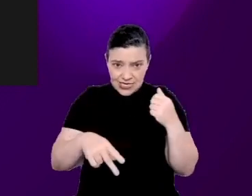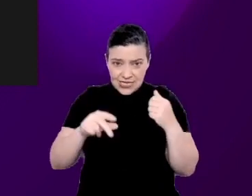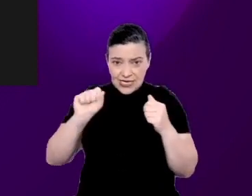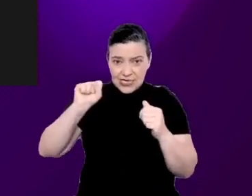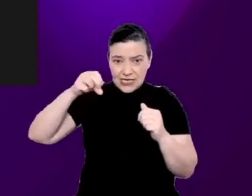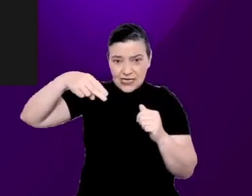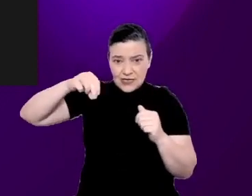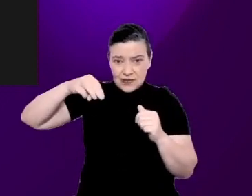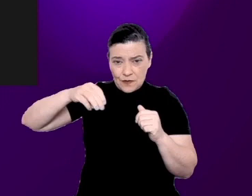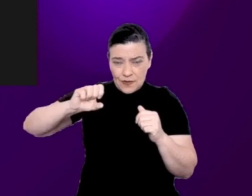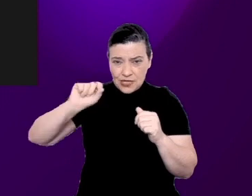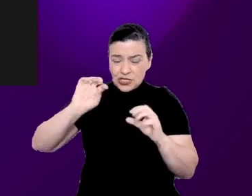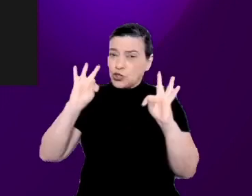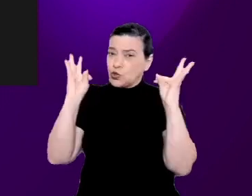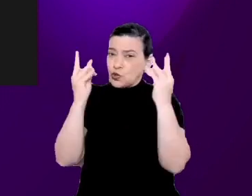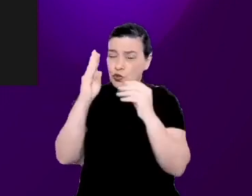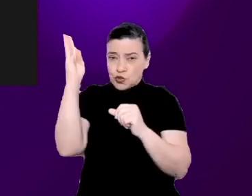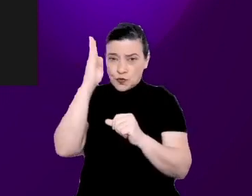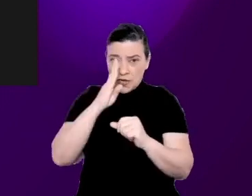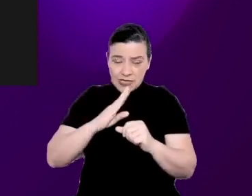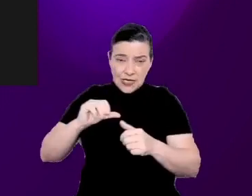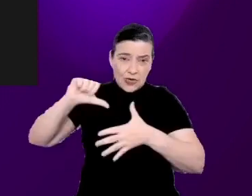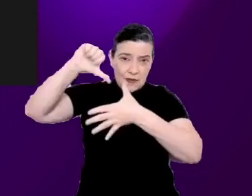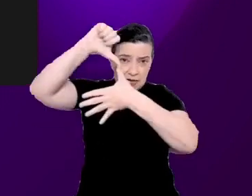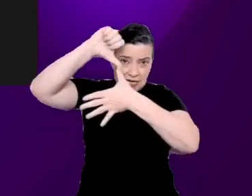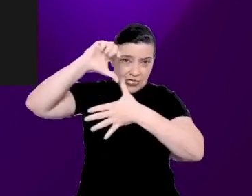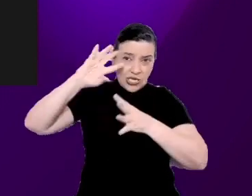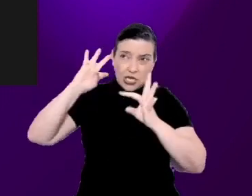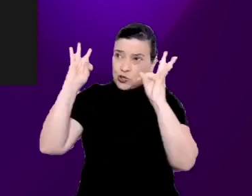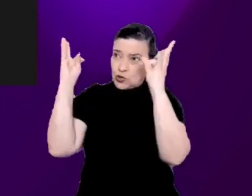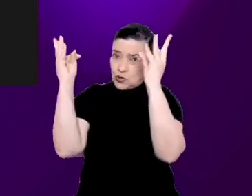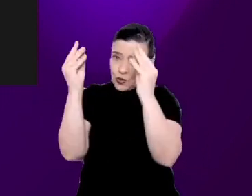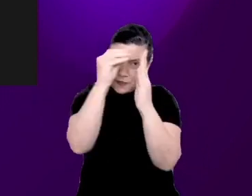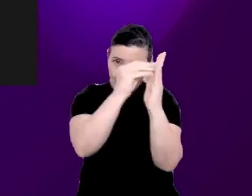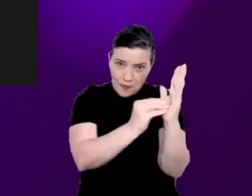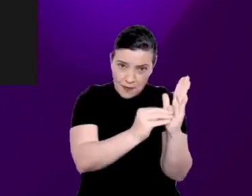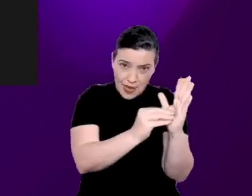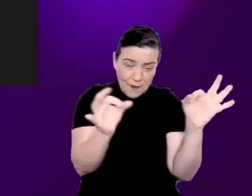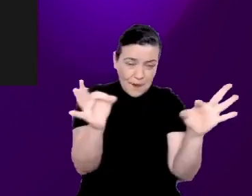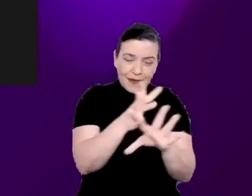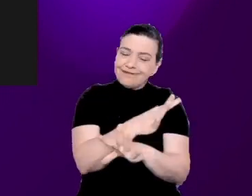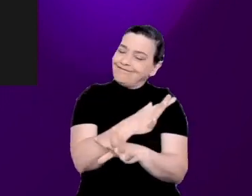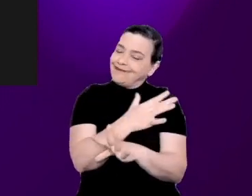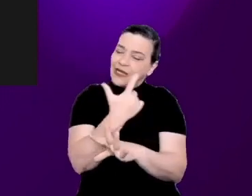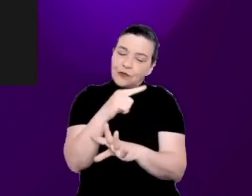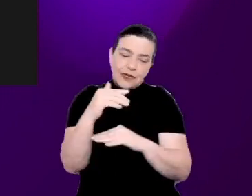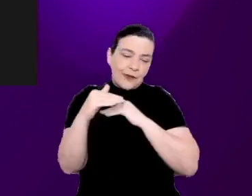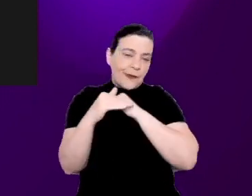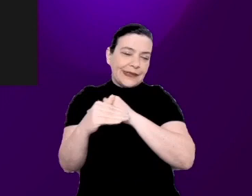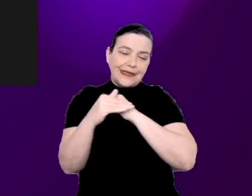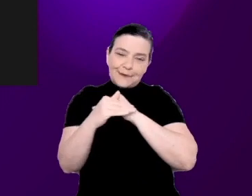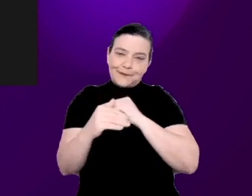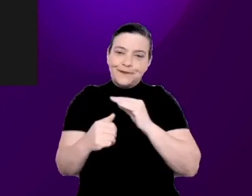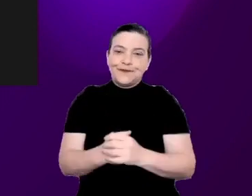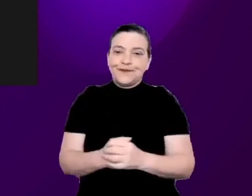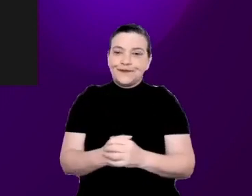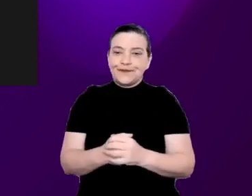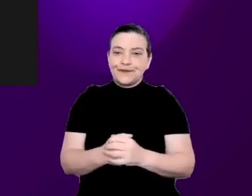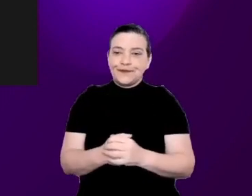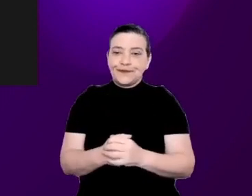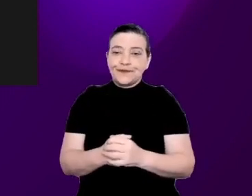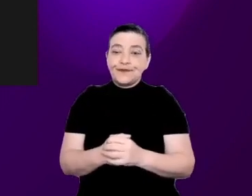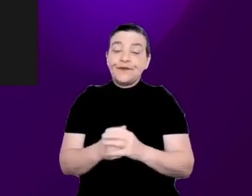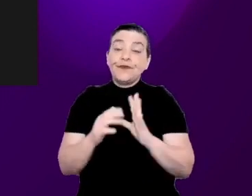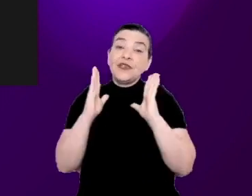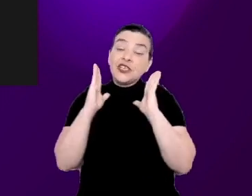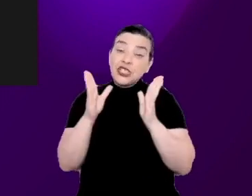todos os que são desenhados no Brasil, na América Latina inteira? Resposta: não, a gente não tem esse padrão. A gente já